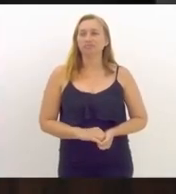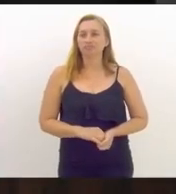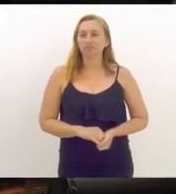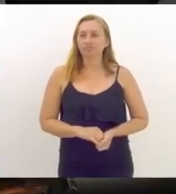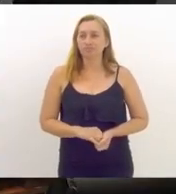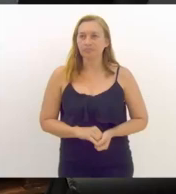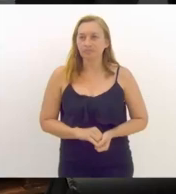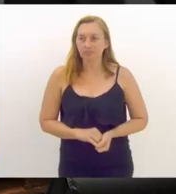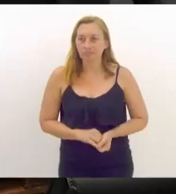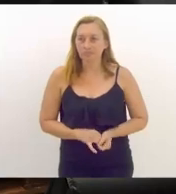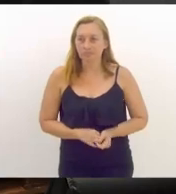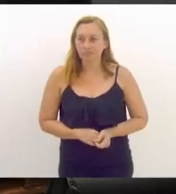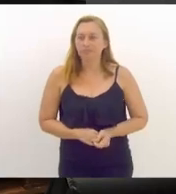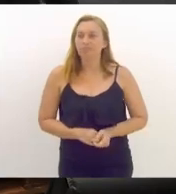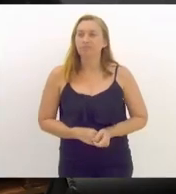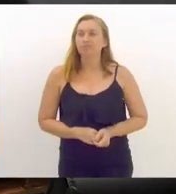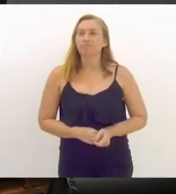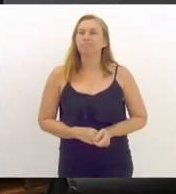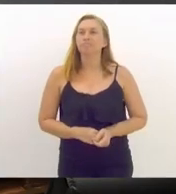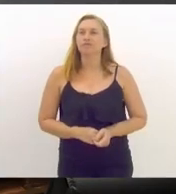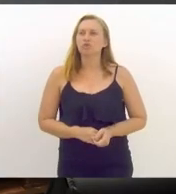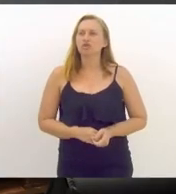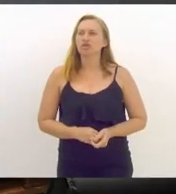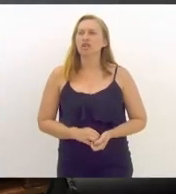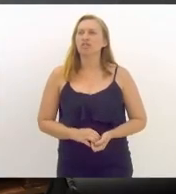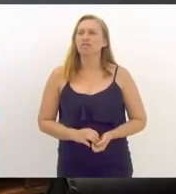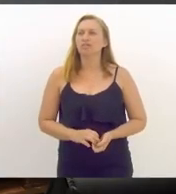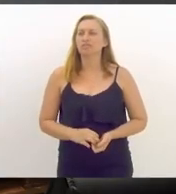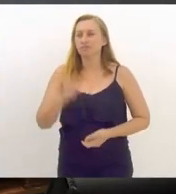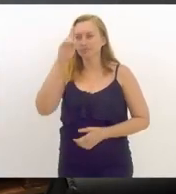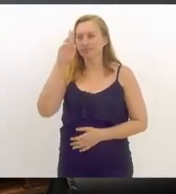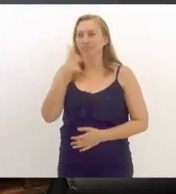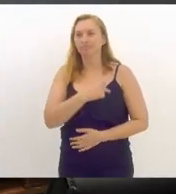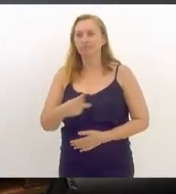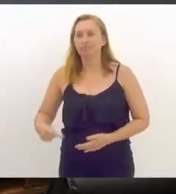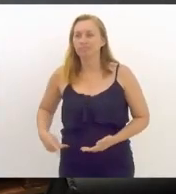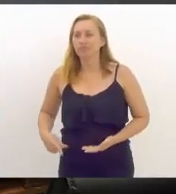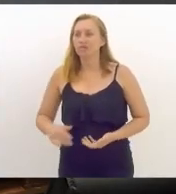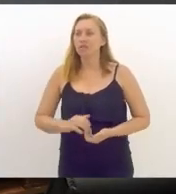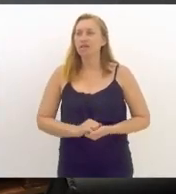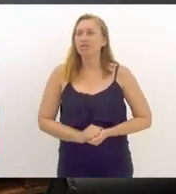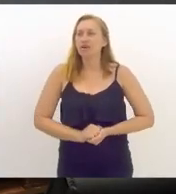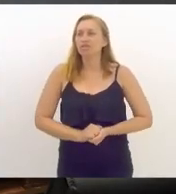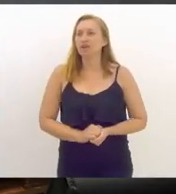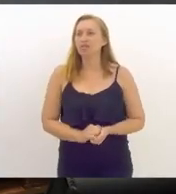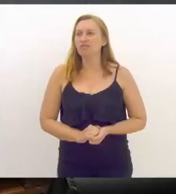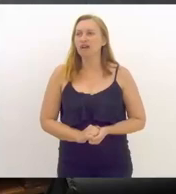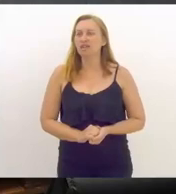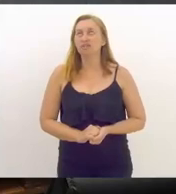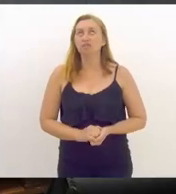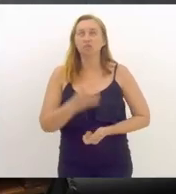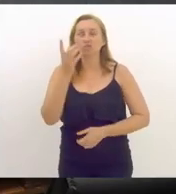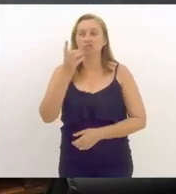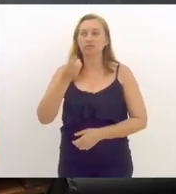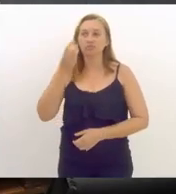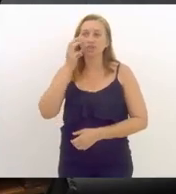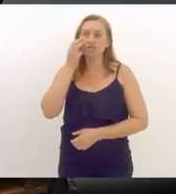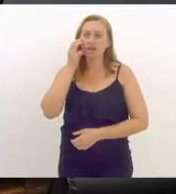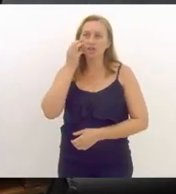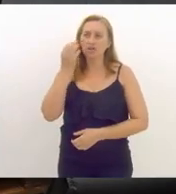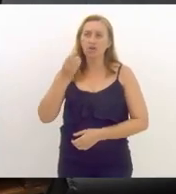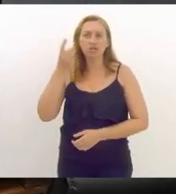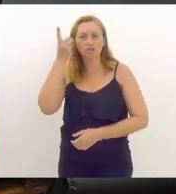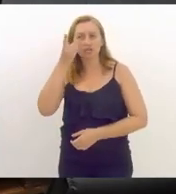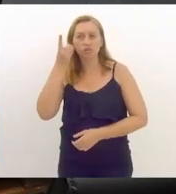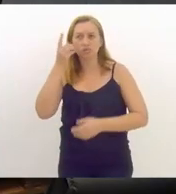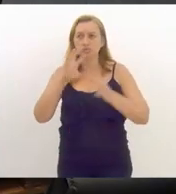pelo PSB Deputado Valdete senhor presidente em nome da Democracia das instituições da